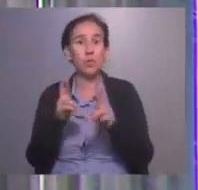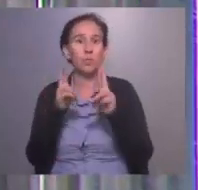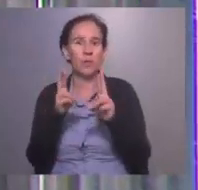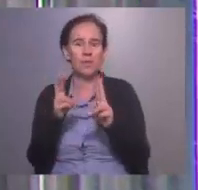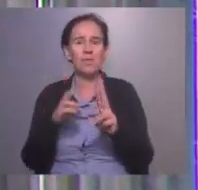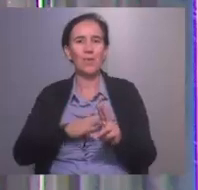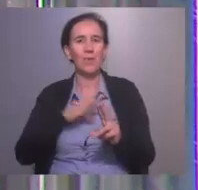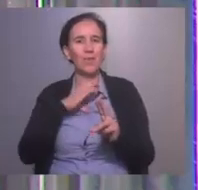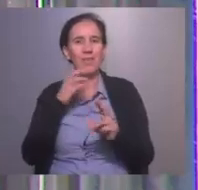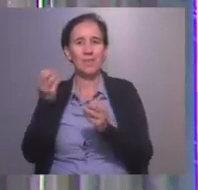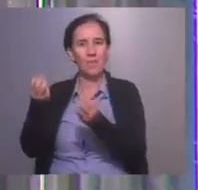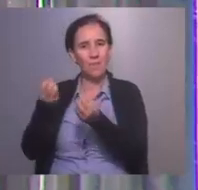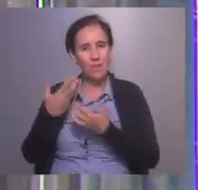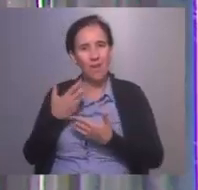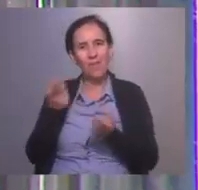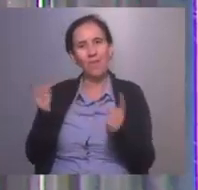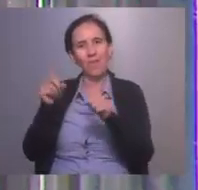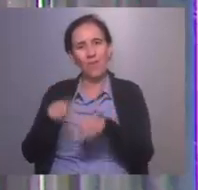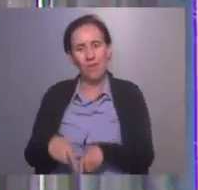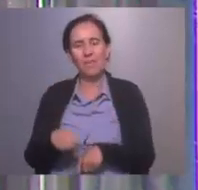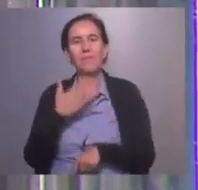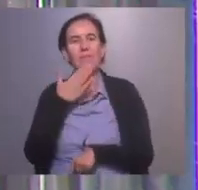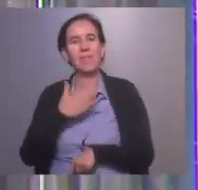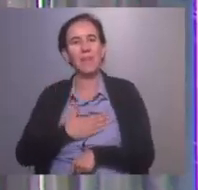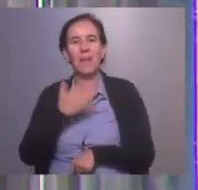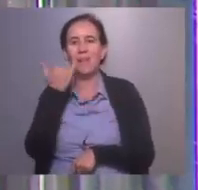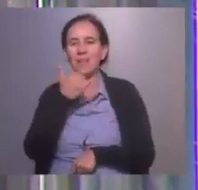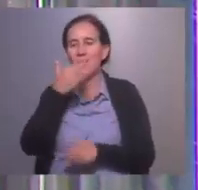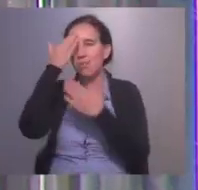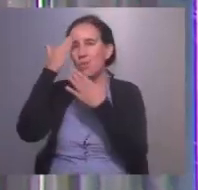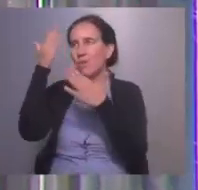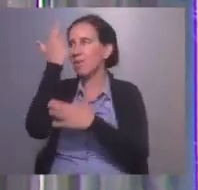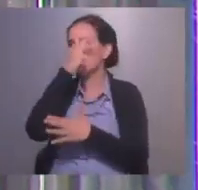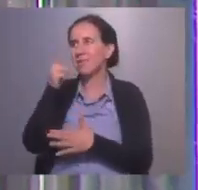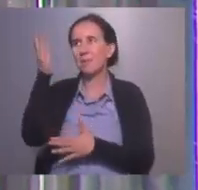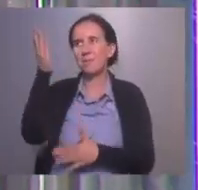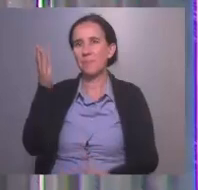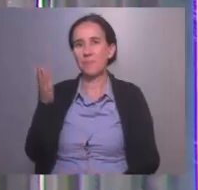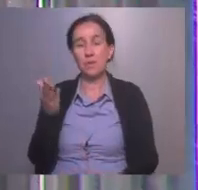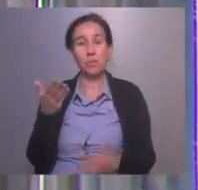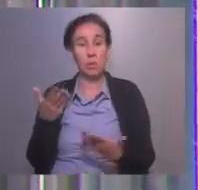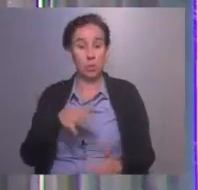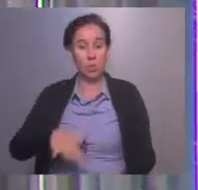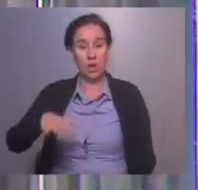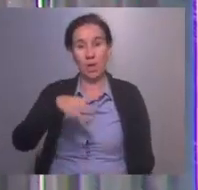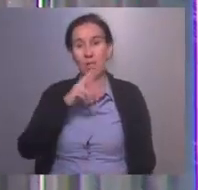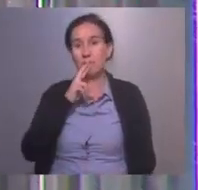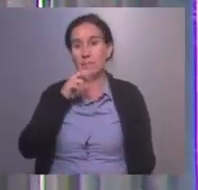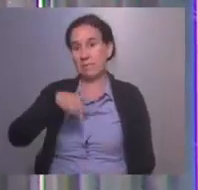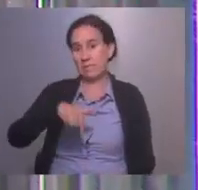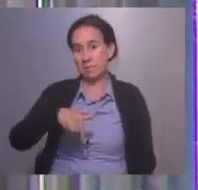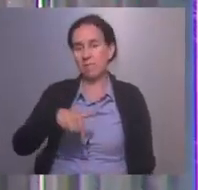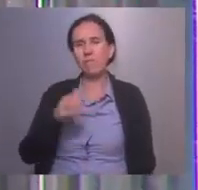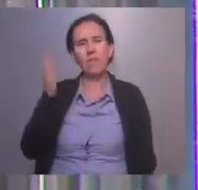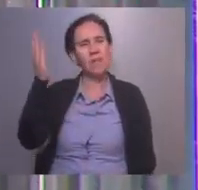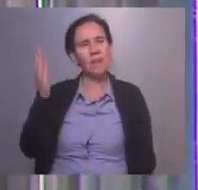esperança e a confiança e nos dá a alegria de o podermos louvar sempre, porque neste lugar Ele não